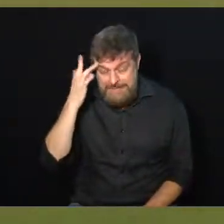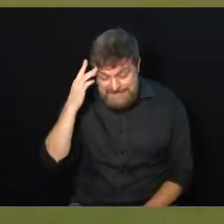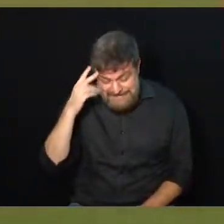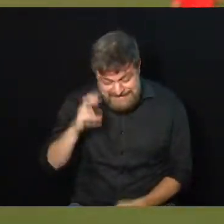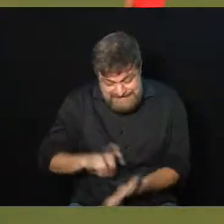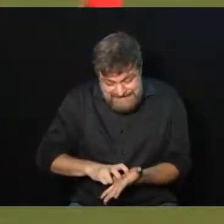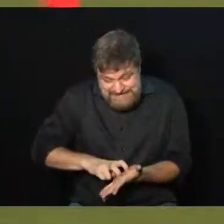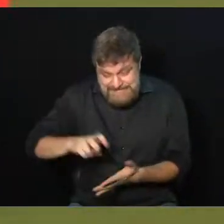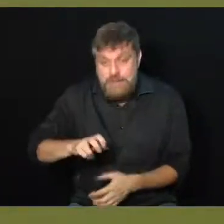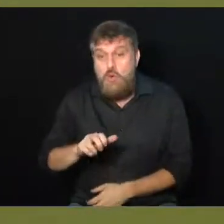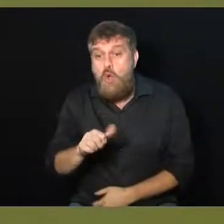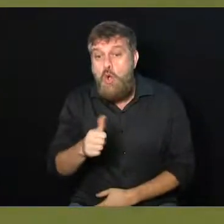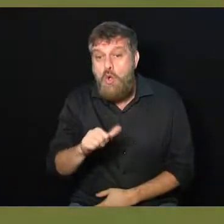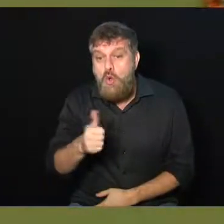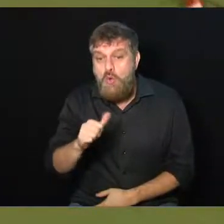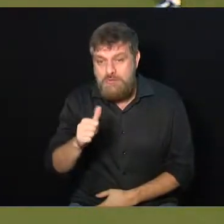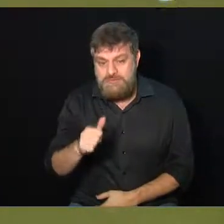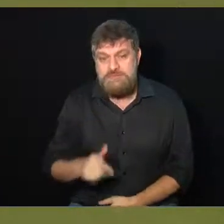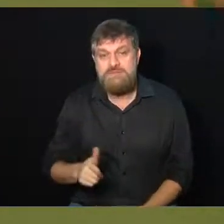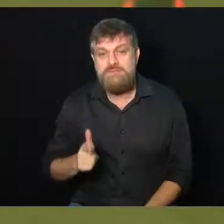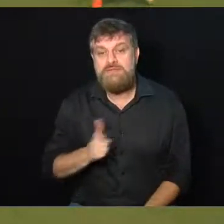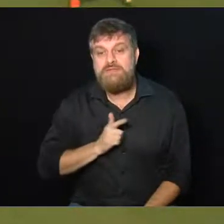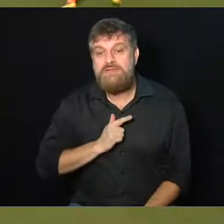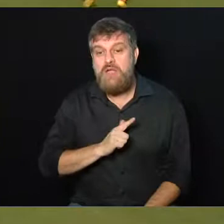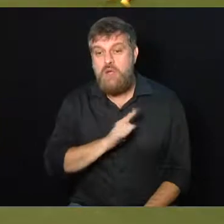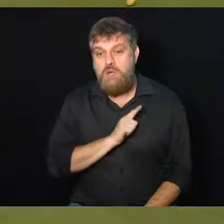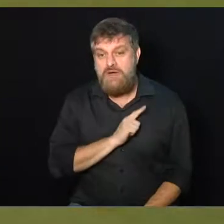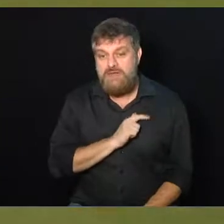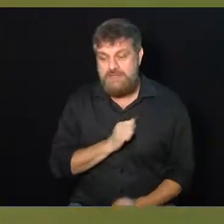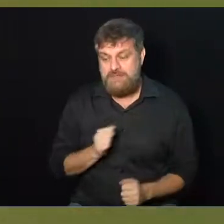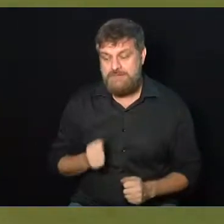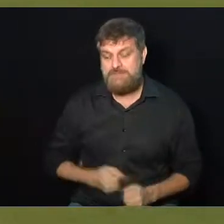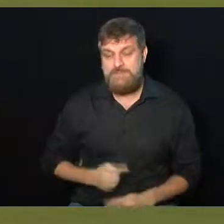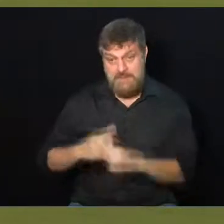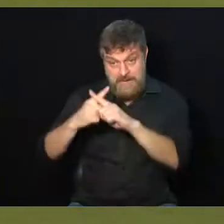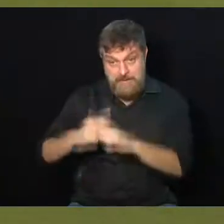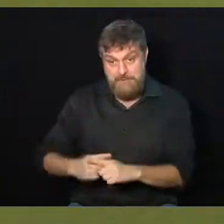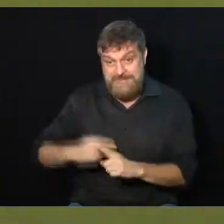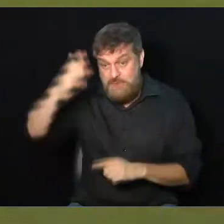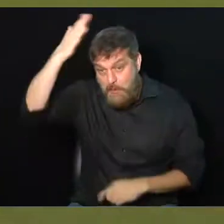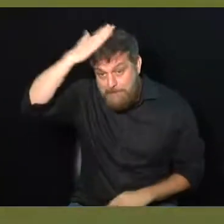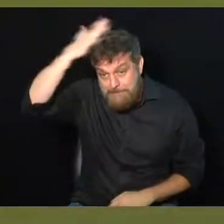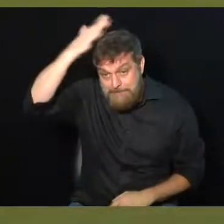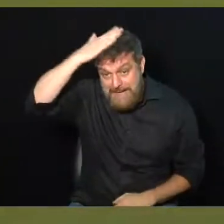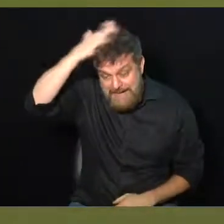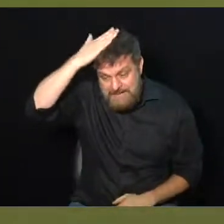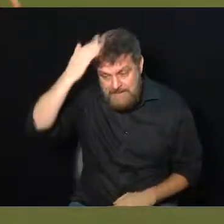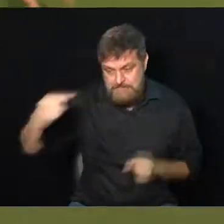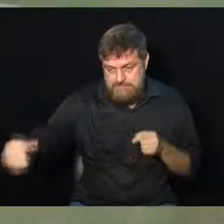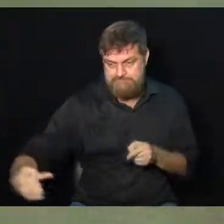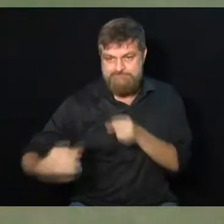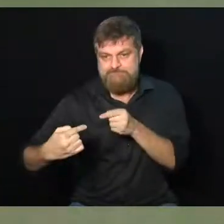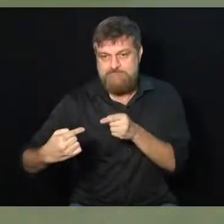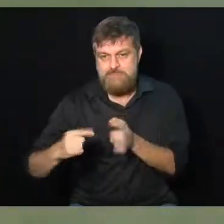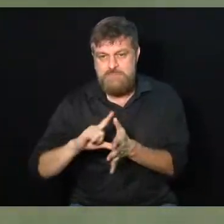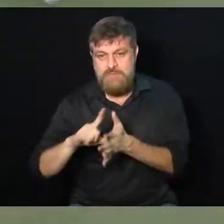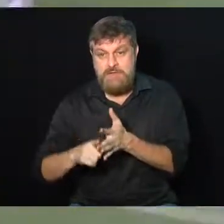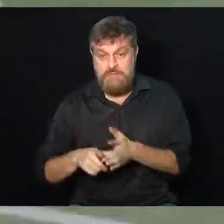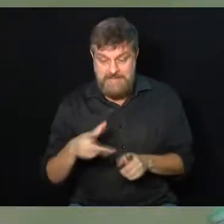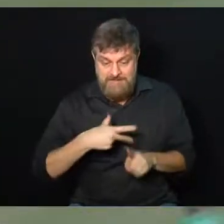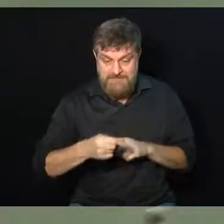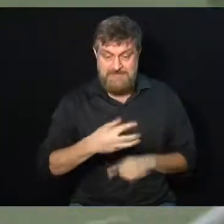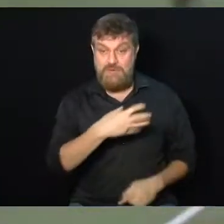cedinho, logo às 11 horas, o Guarani recebe o Paraná Clube no Estádio Brinco de Ouro. Depois da vitória